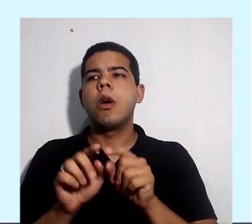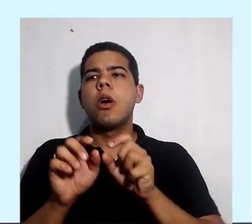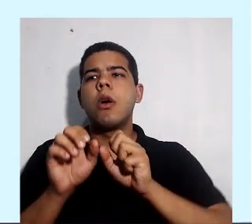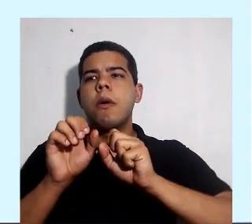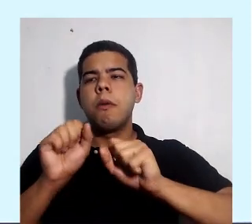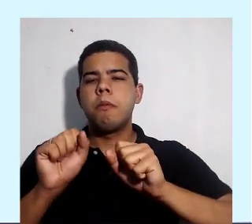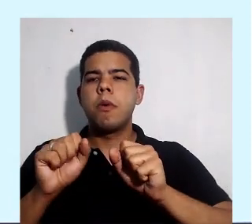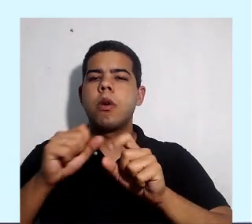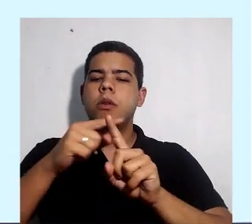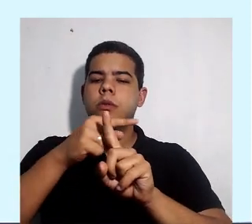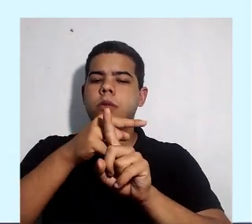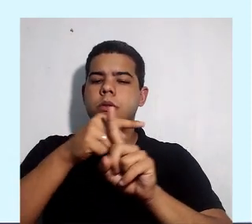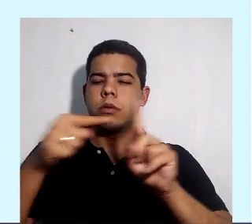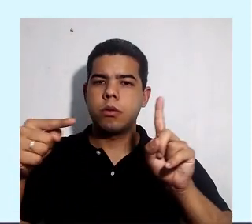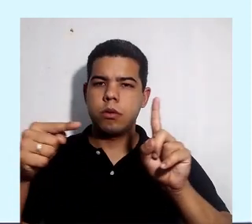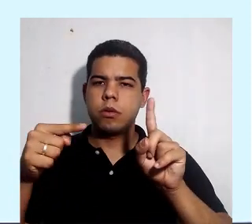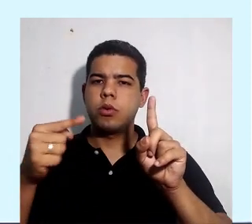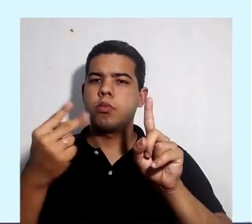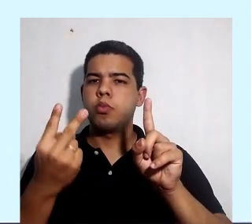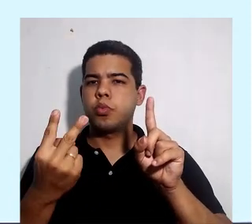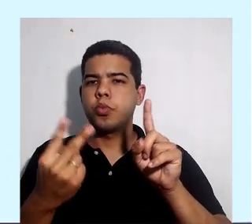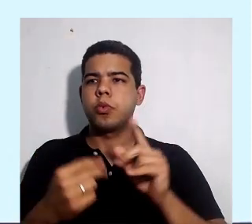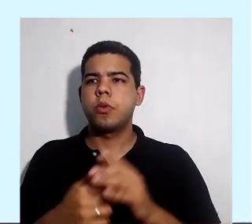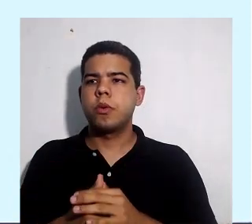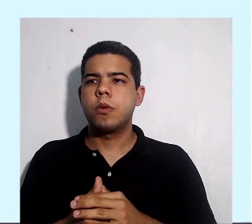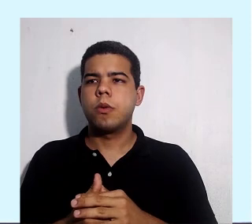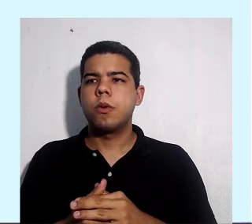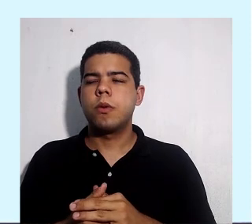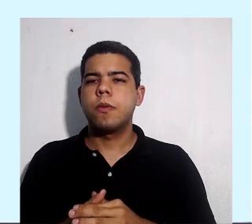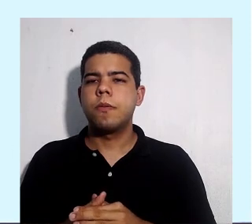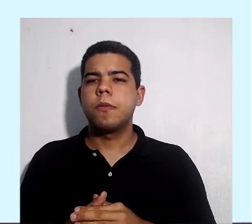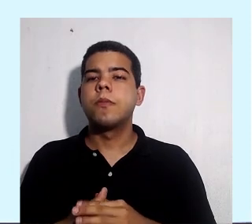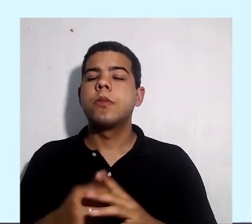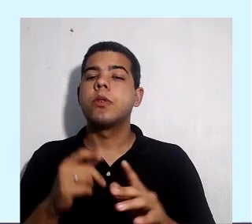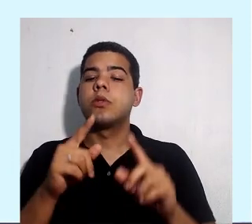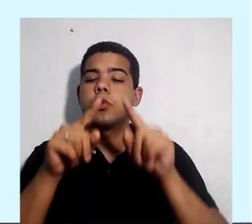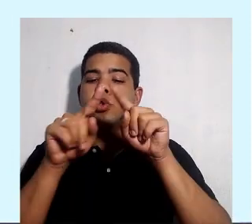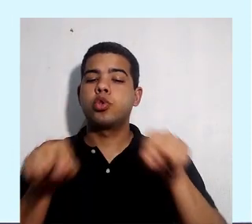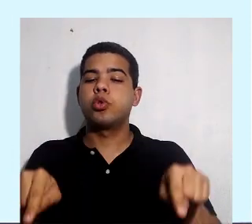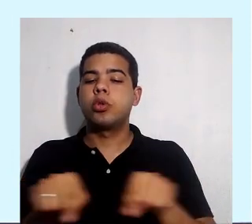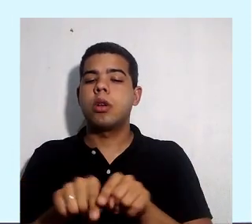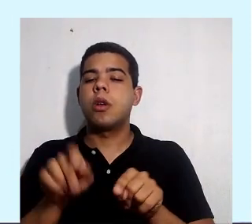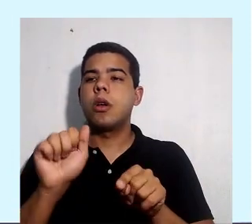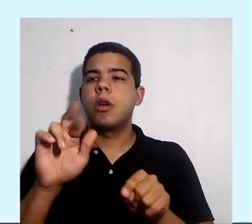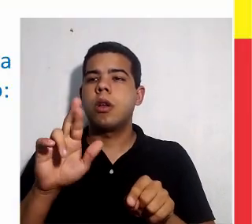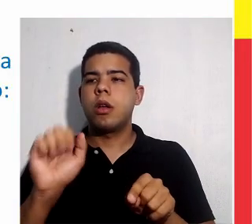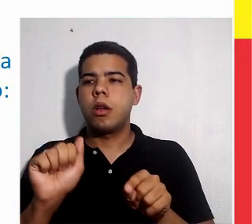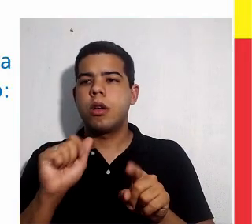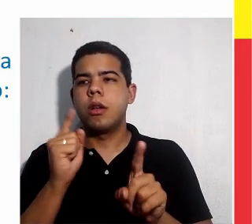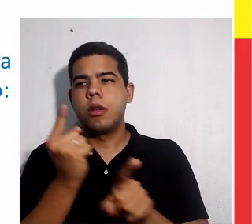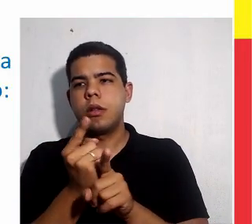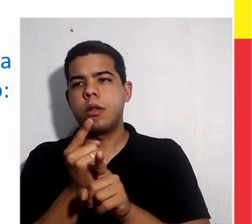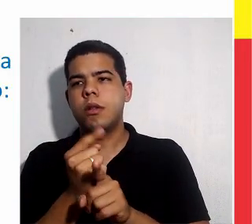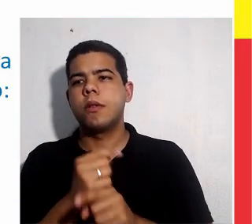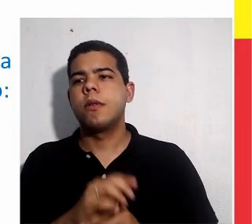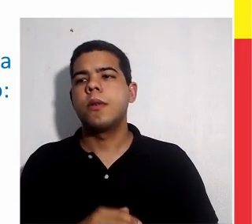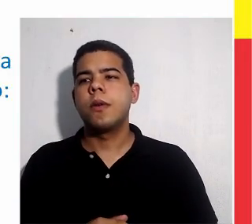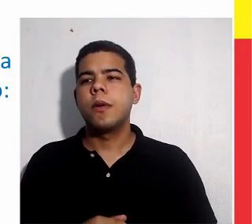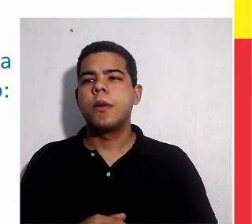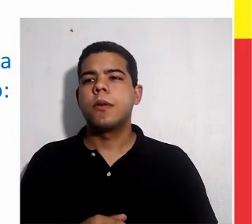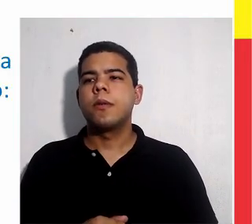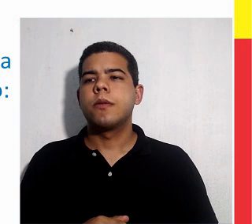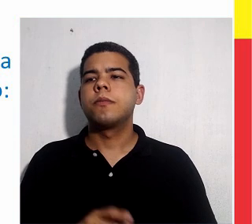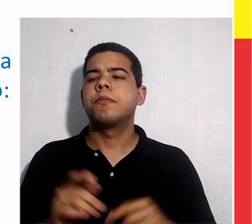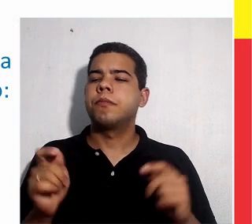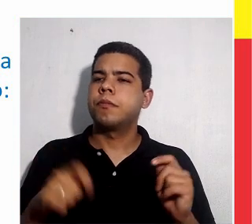quadrado, eu posso dividir na metade, dividir por 2 e encontrar a área do triângulo. Então, assim, chegamos à conclusão